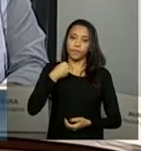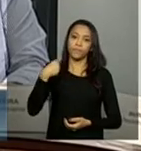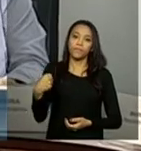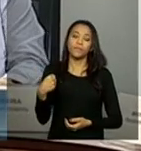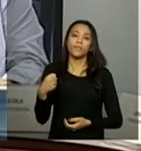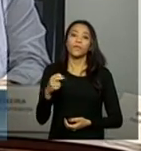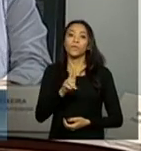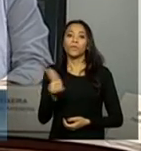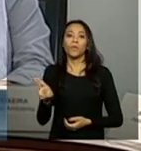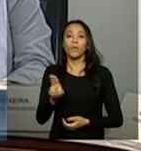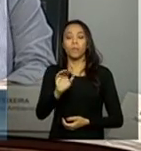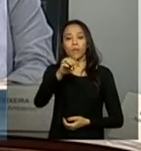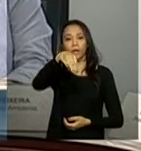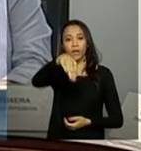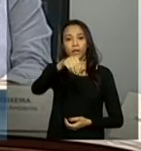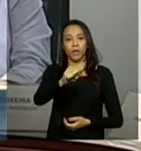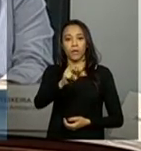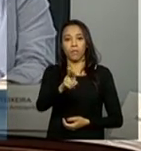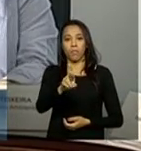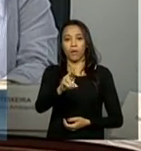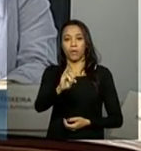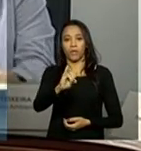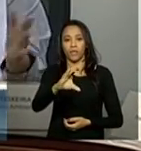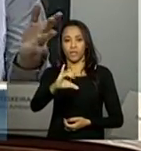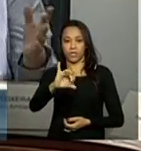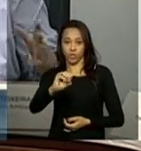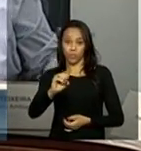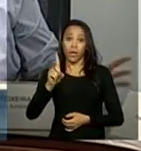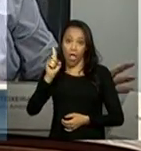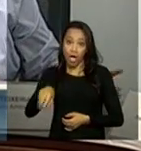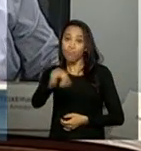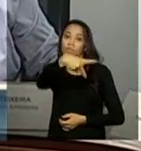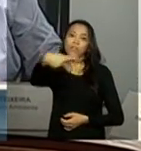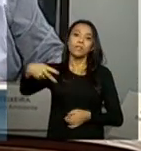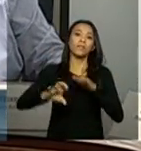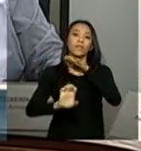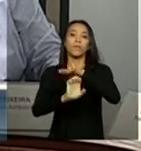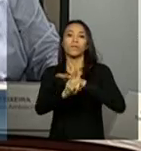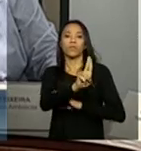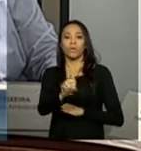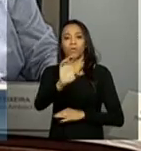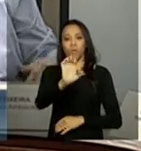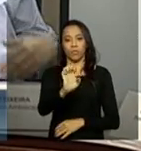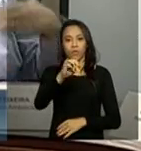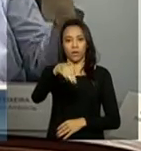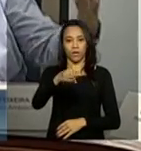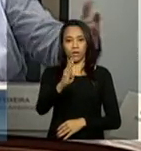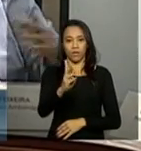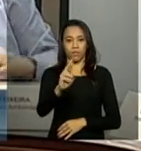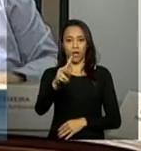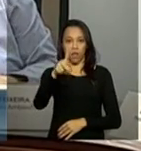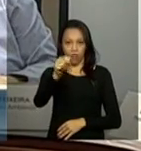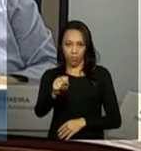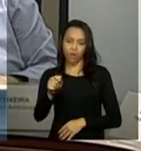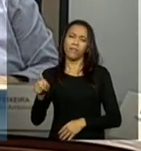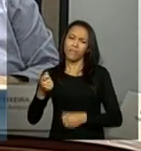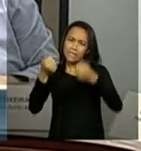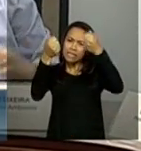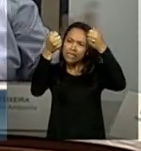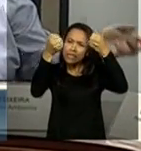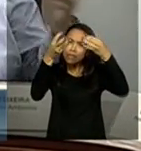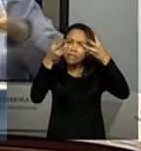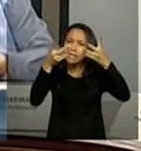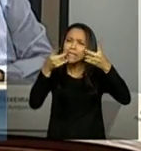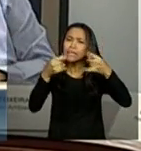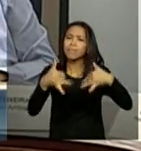ao Dr. Maurício, presidente da Embrapa, que vai fazer uma avaliação resumida dos resultados e, obviamente, depois o estudo estará tornado disponível e o